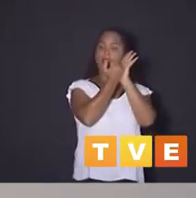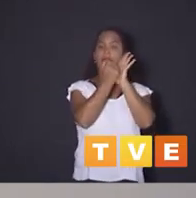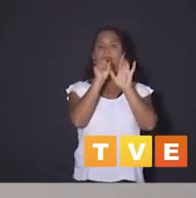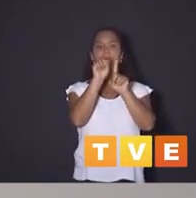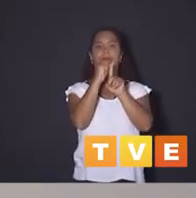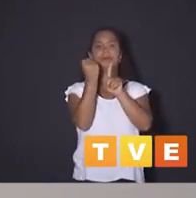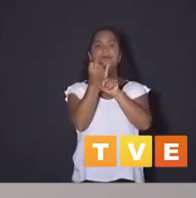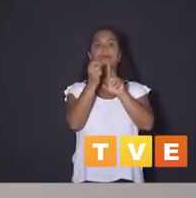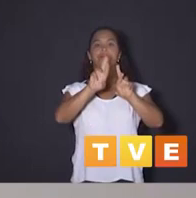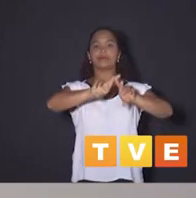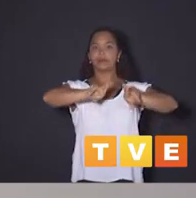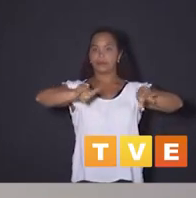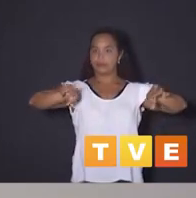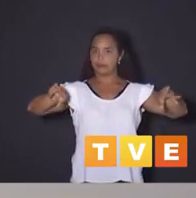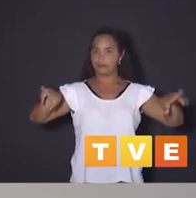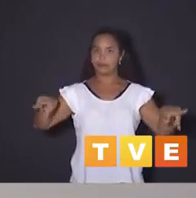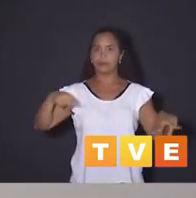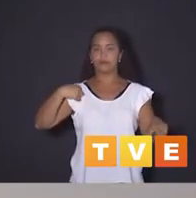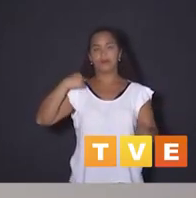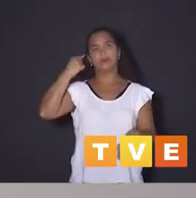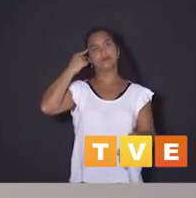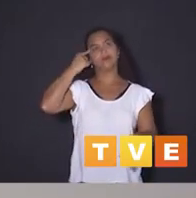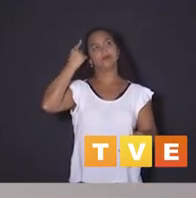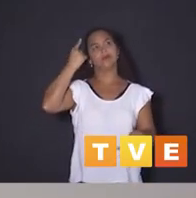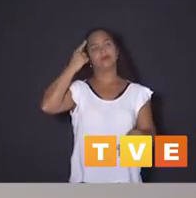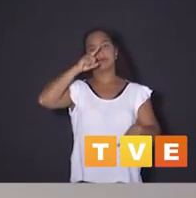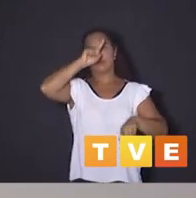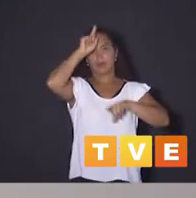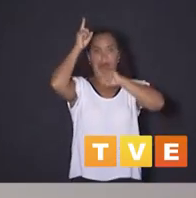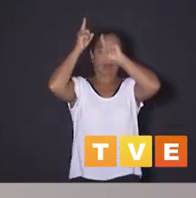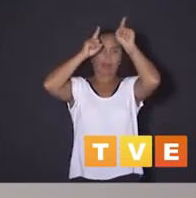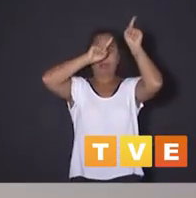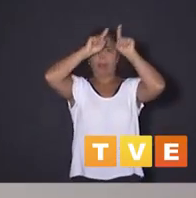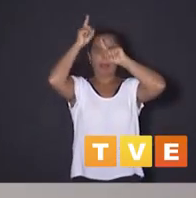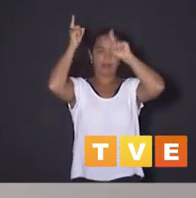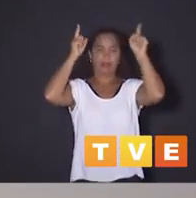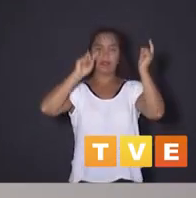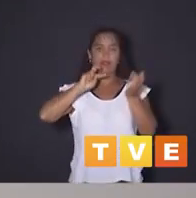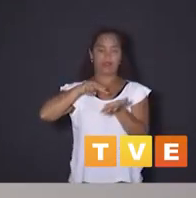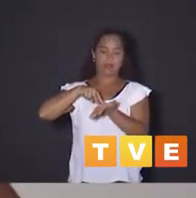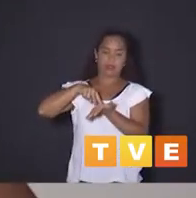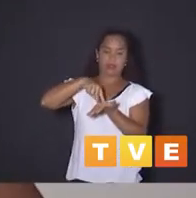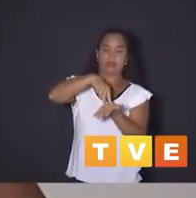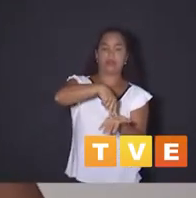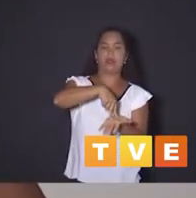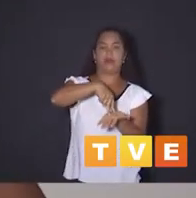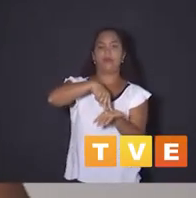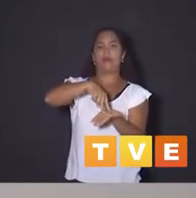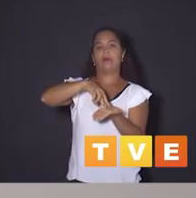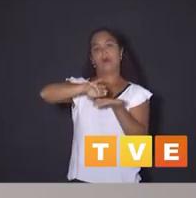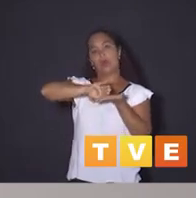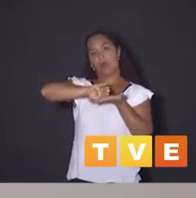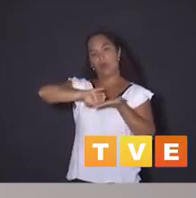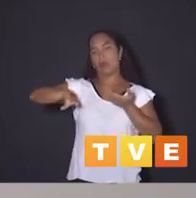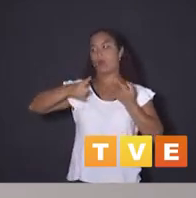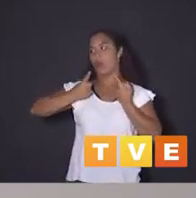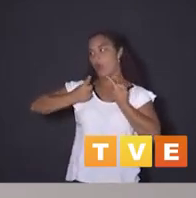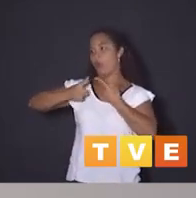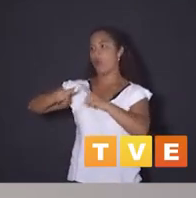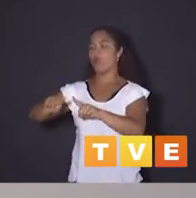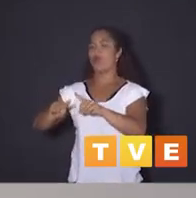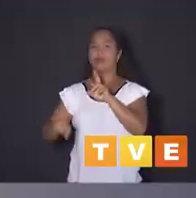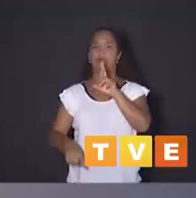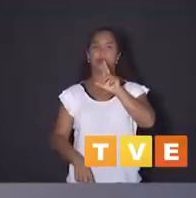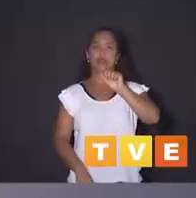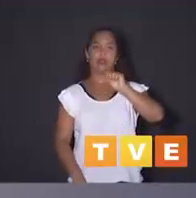então é assim que eu tenho pensado em processos criativos sobre a perspectiva do ativismo anti-racista pensando inicialmente